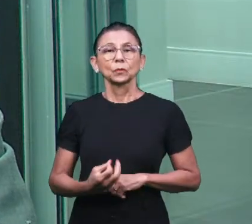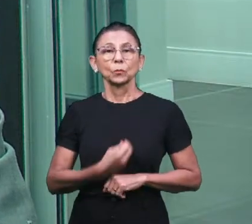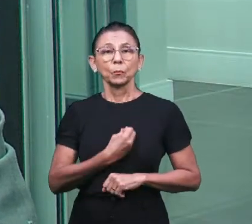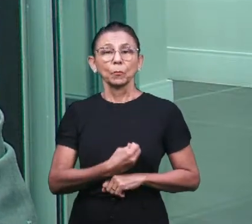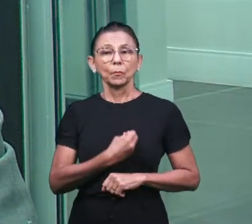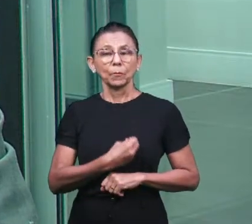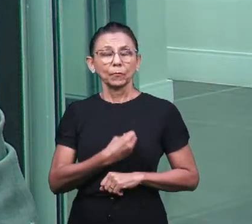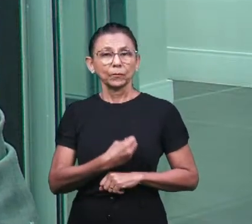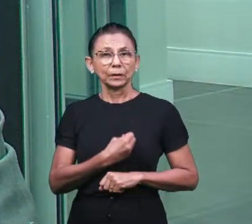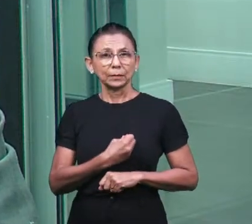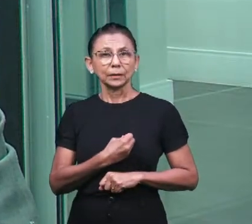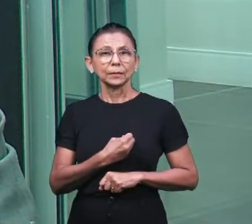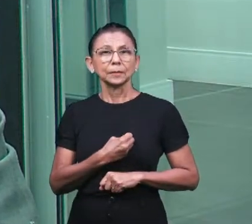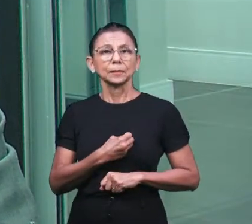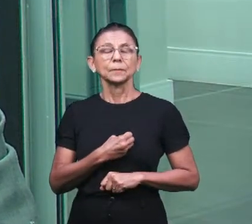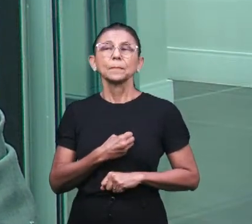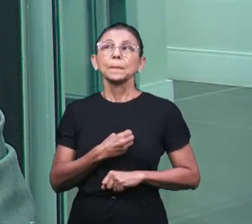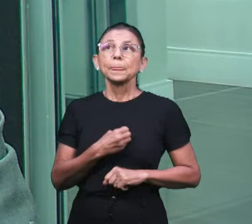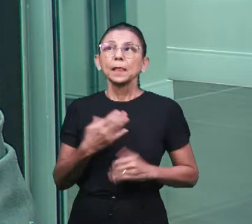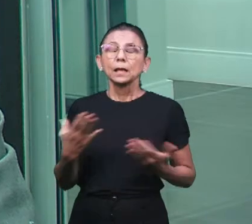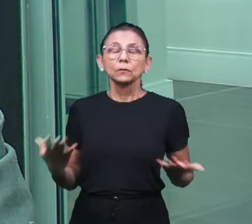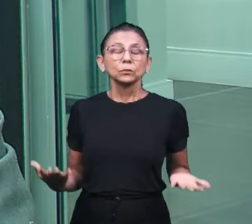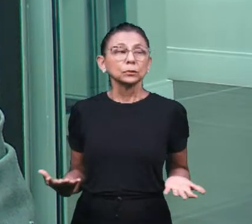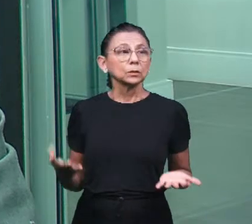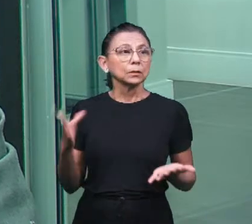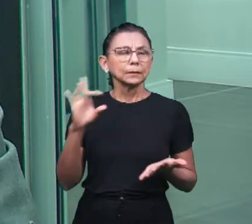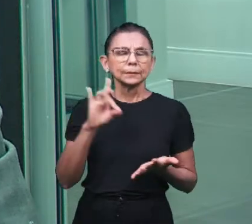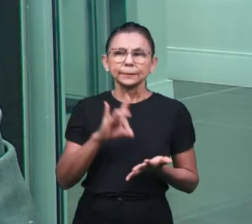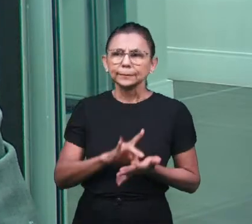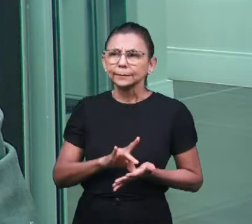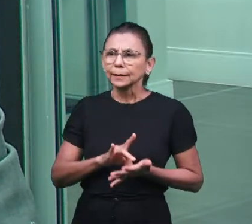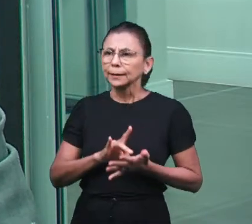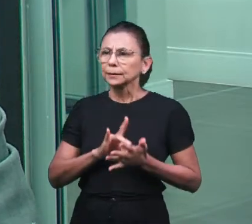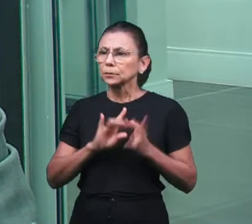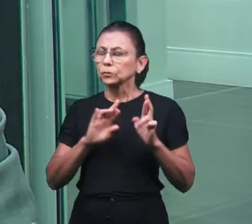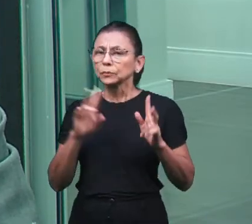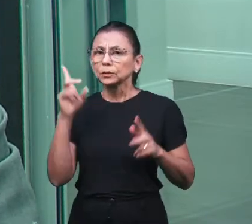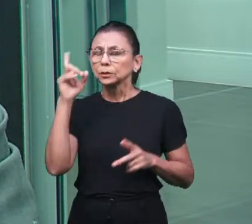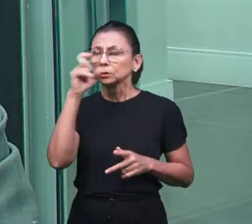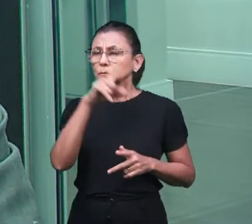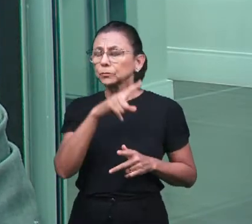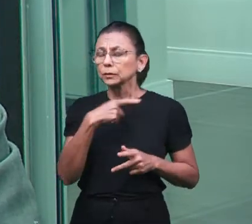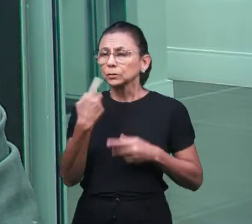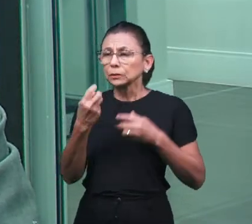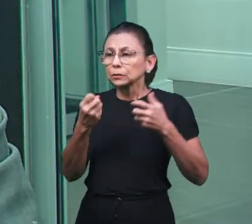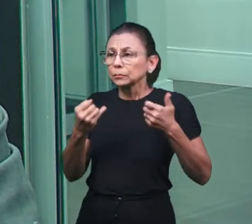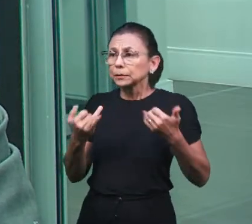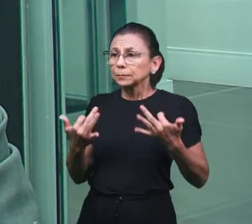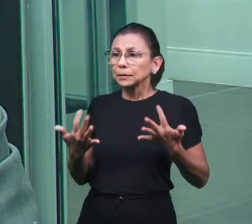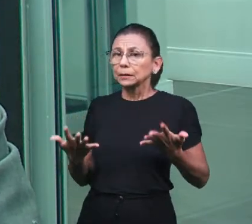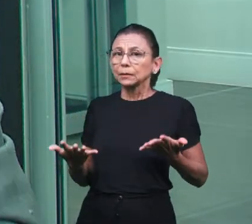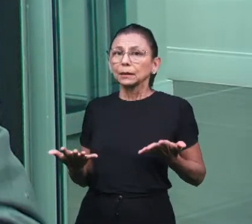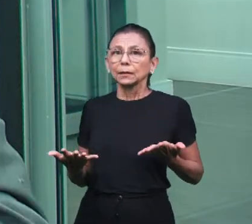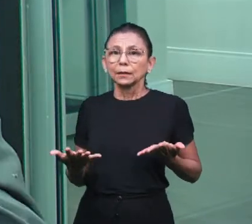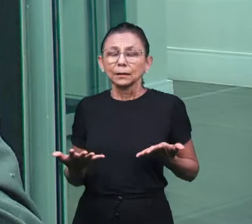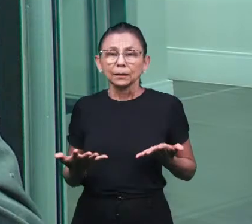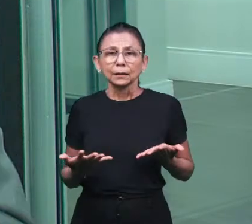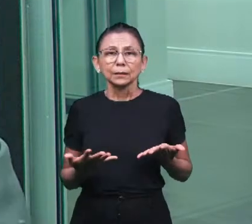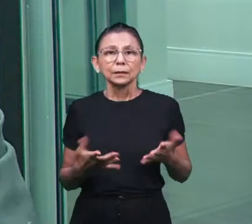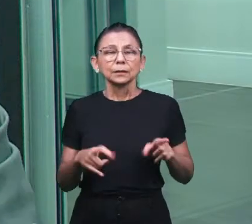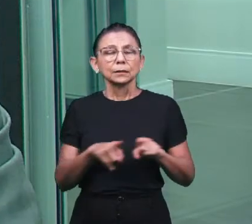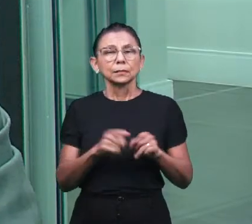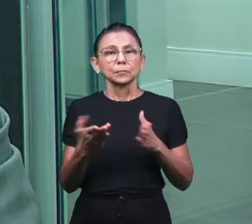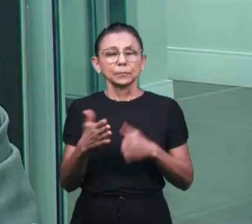falou: é outra realidade, eu estou vivendo uma outra coisa, difícil até de falar. A parte da tarde também, quando teve a aula